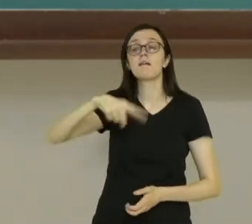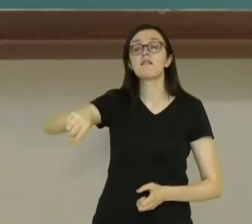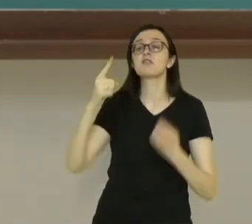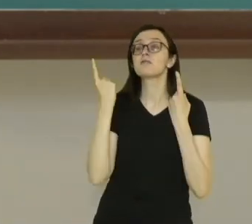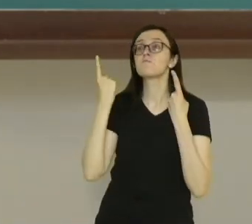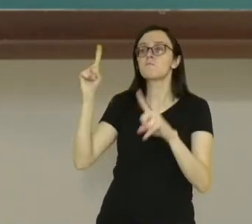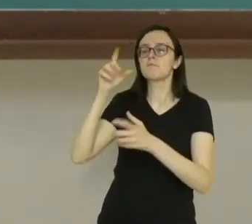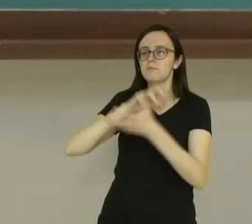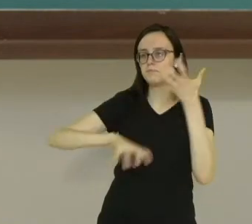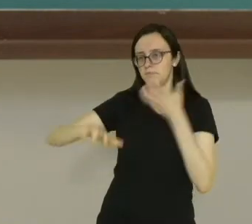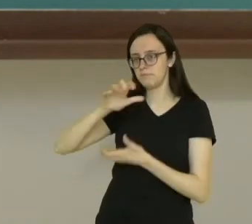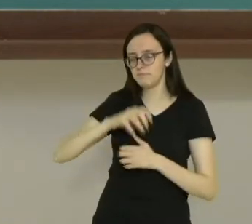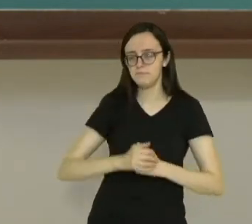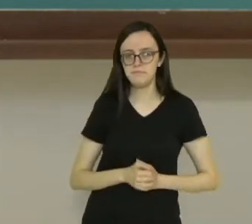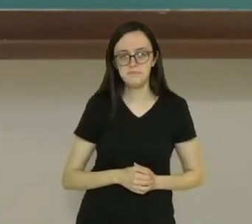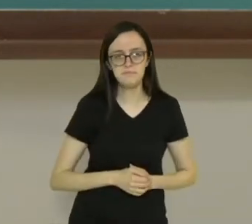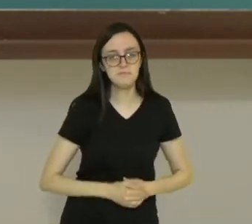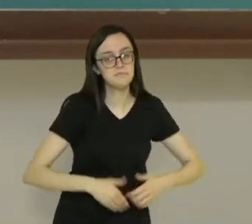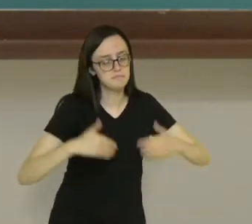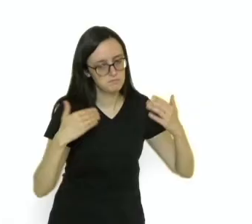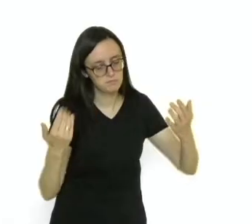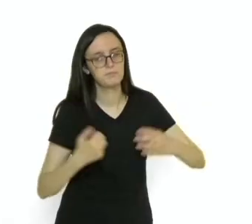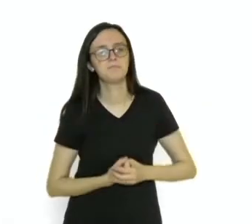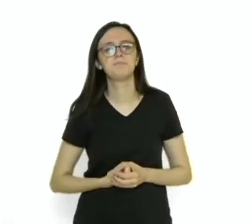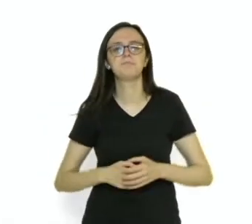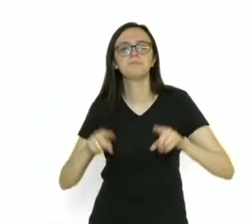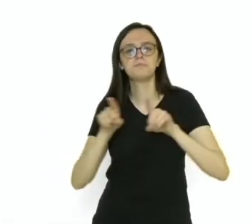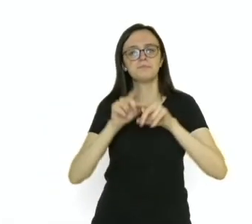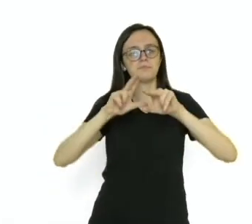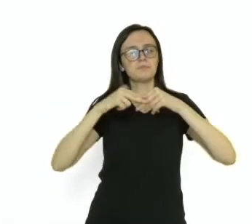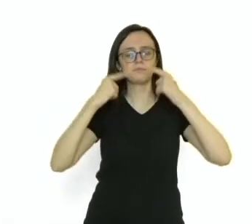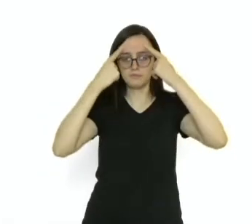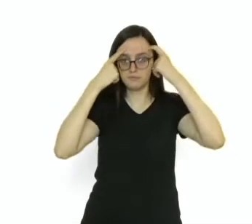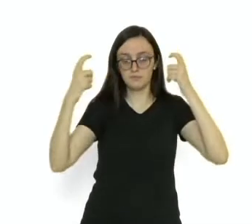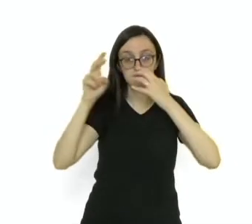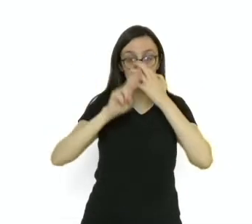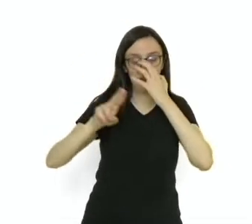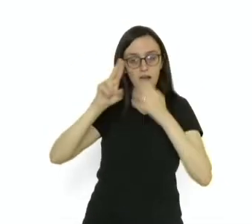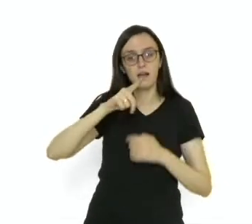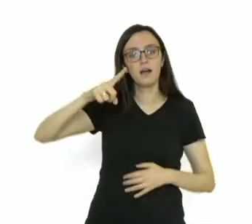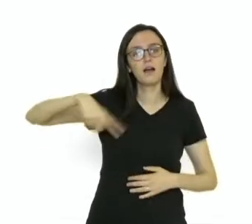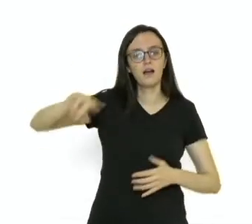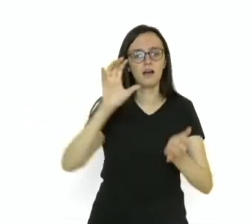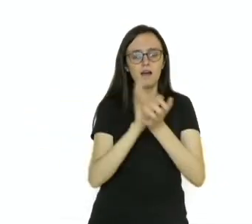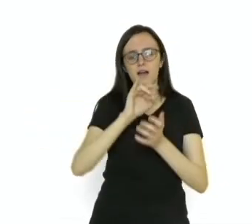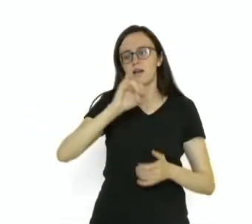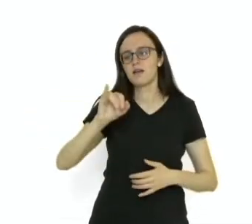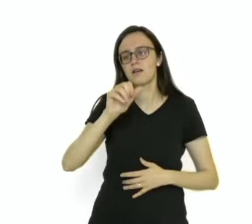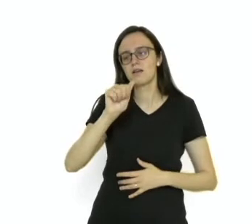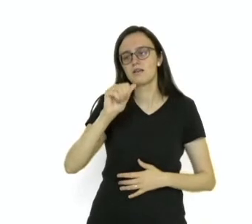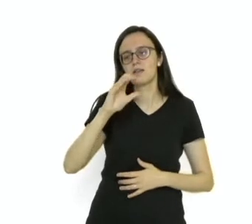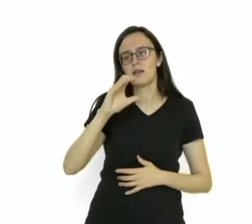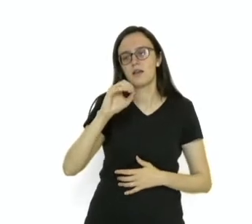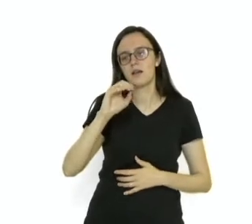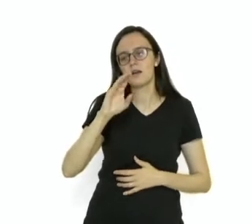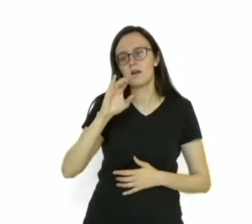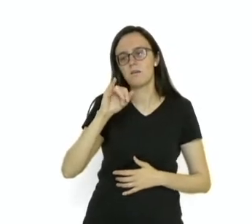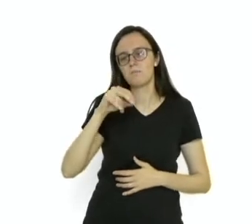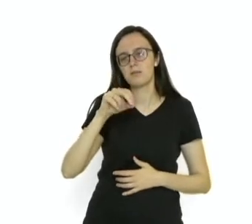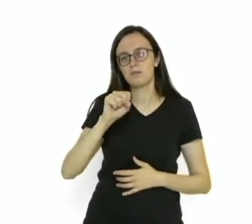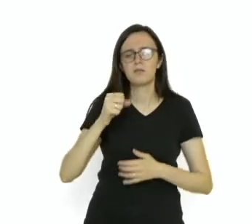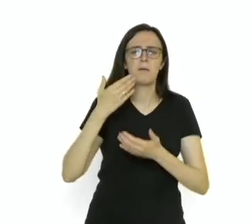da Revolução. Bom, devido à violência usada, os jacobinos eles acabaram perdendo o apoio